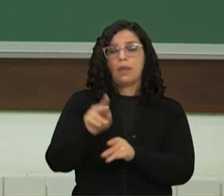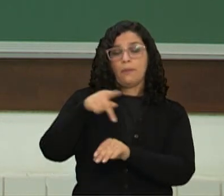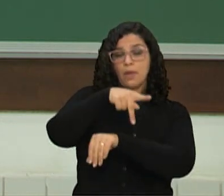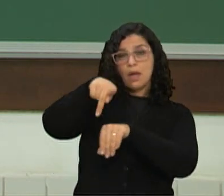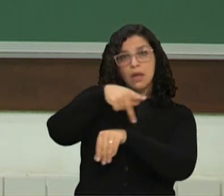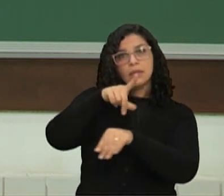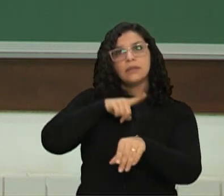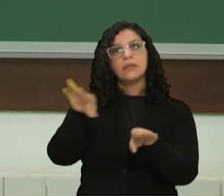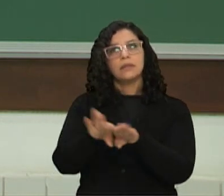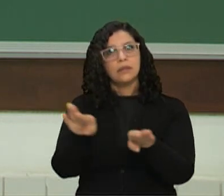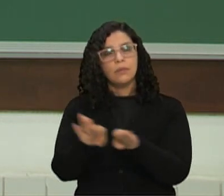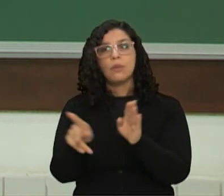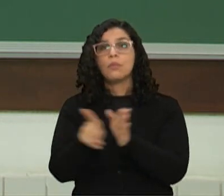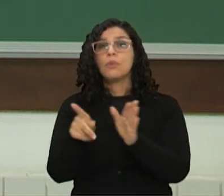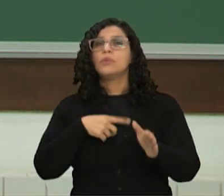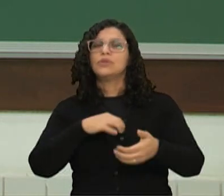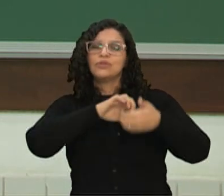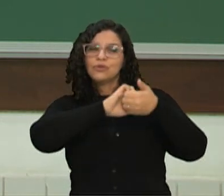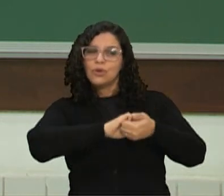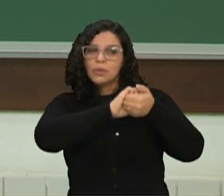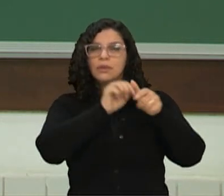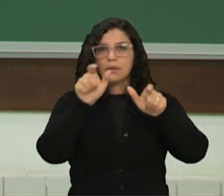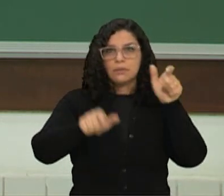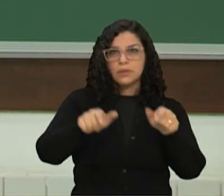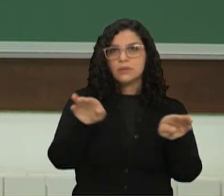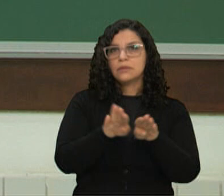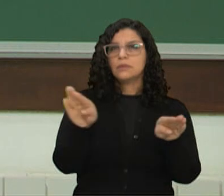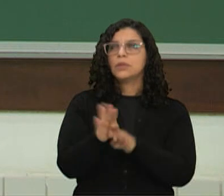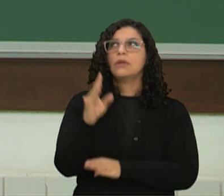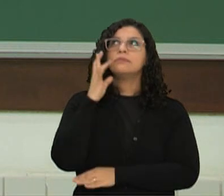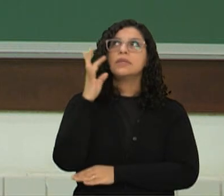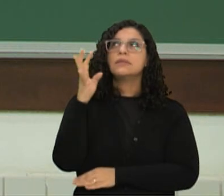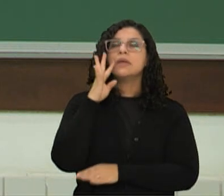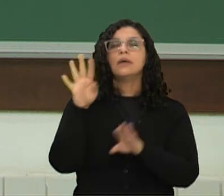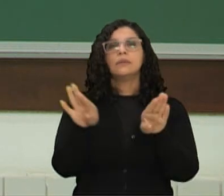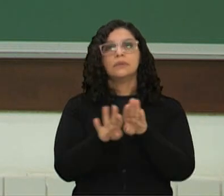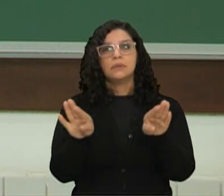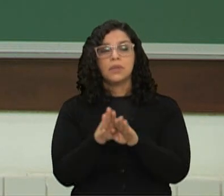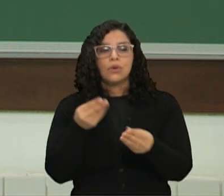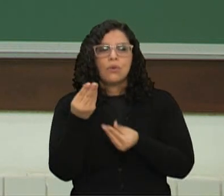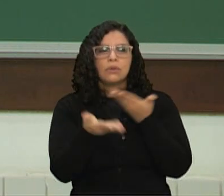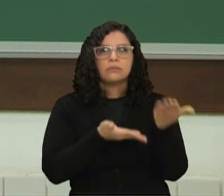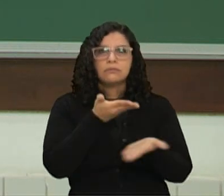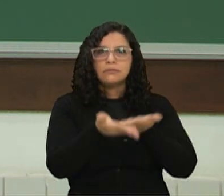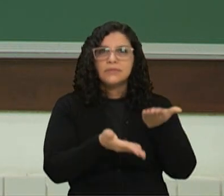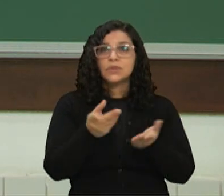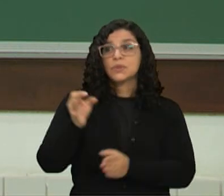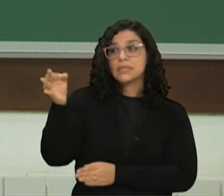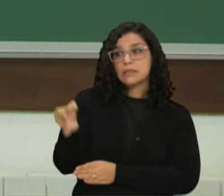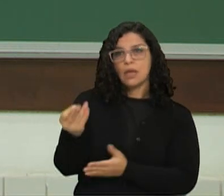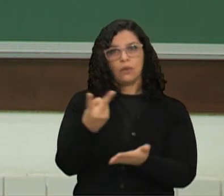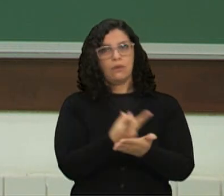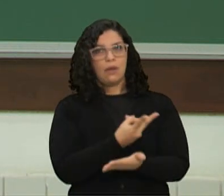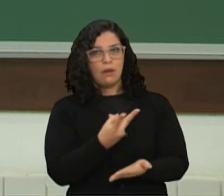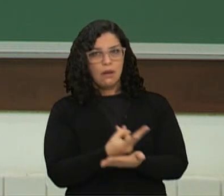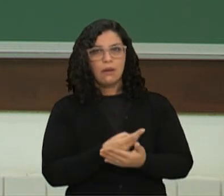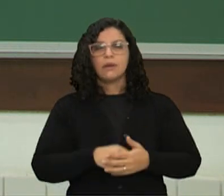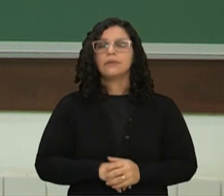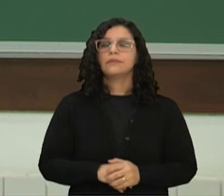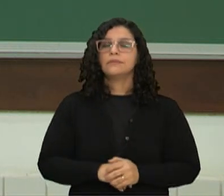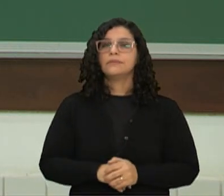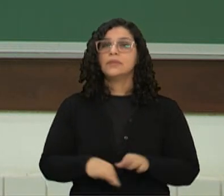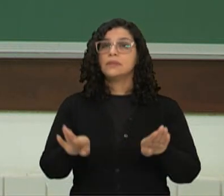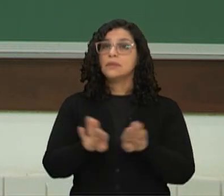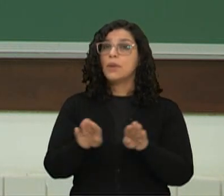nós cumprimentamos as pessoas, a forma como nós pensamos, como nós tratamos o certo e o que é errado,